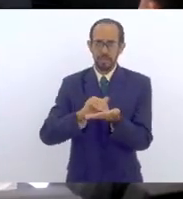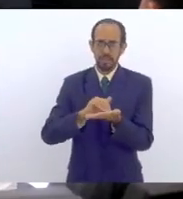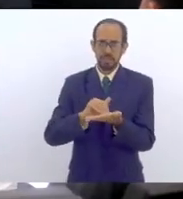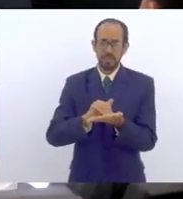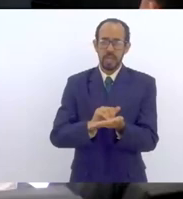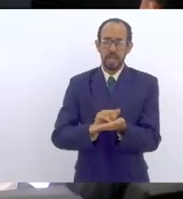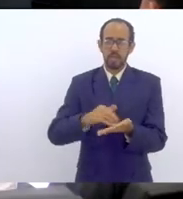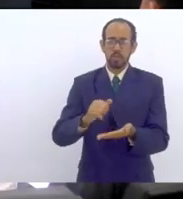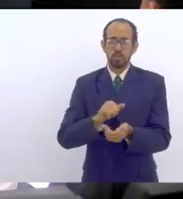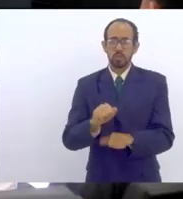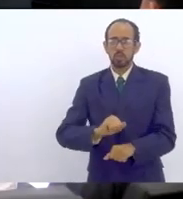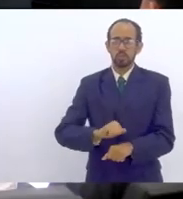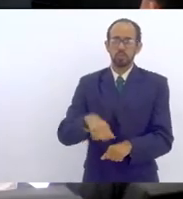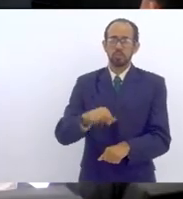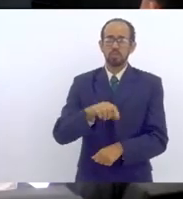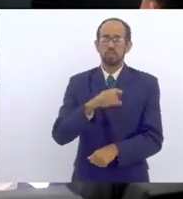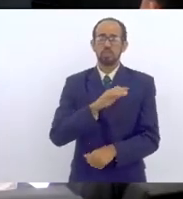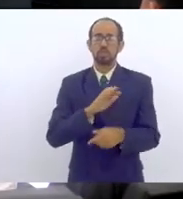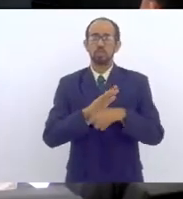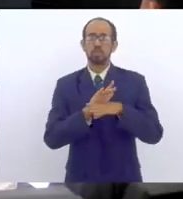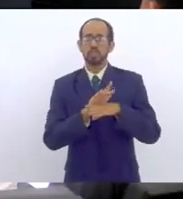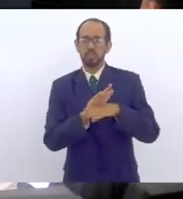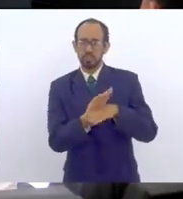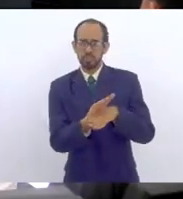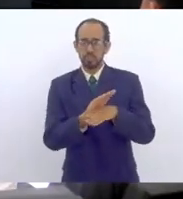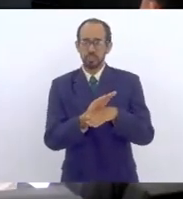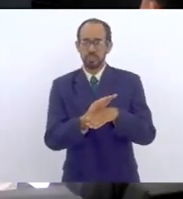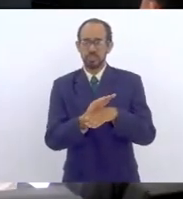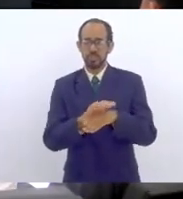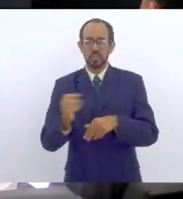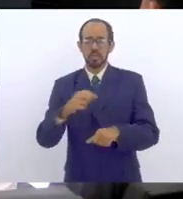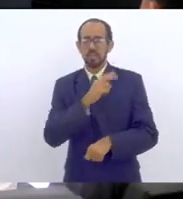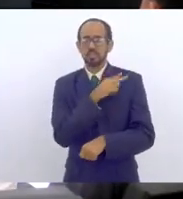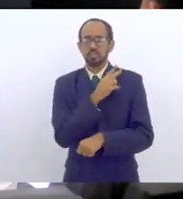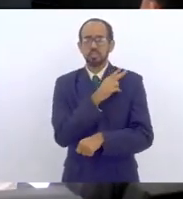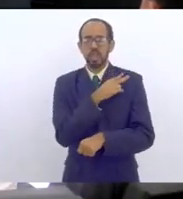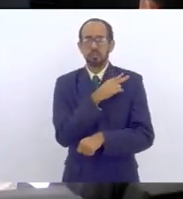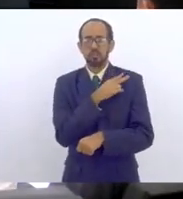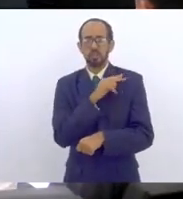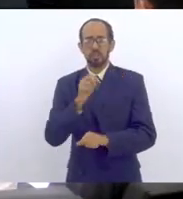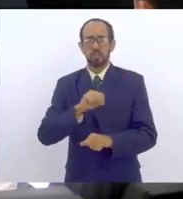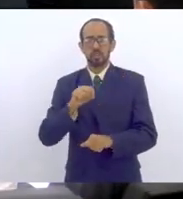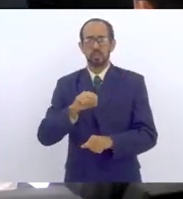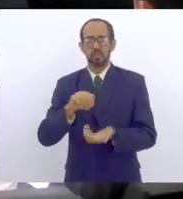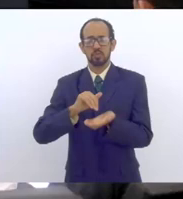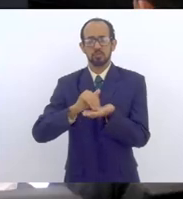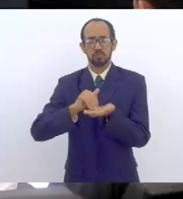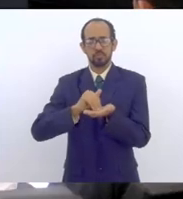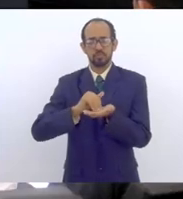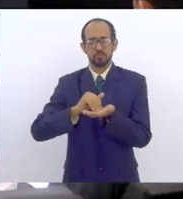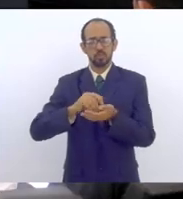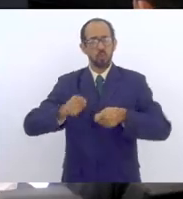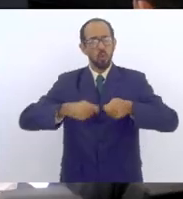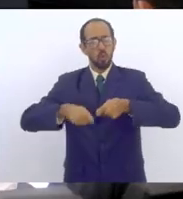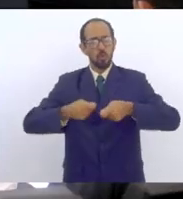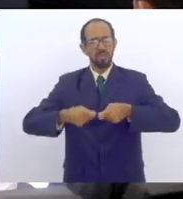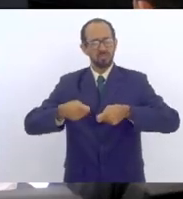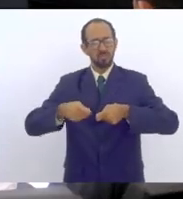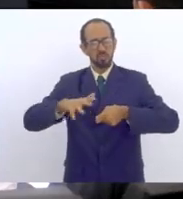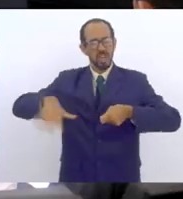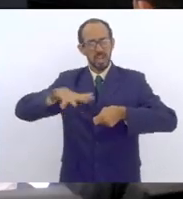gabinete gestão do município de Duque de Caxias chefe do gabinete do Comando Geral da Polícia Militar do Estado do Rio de Janeiro